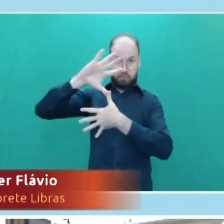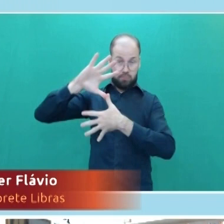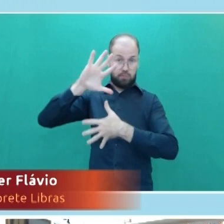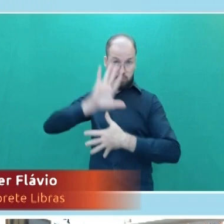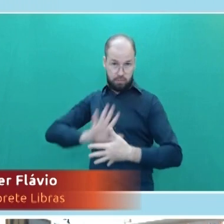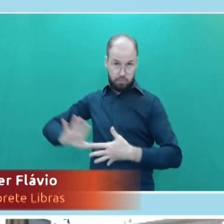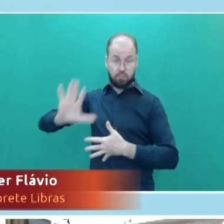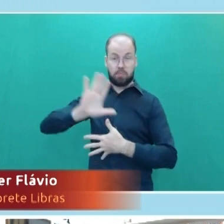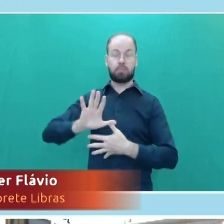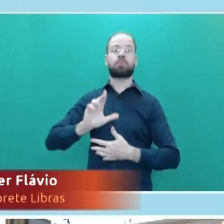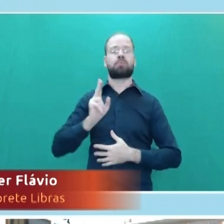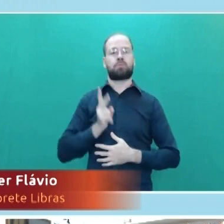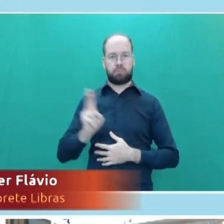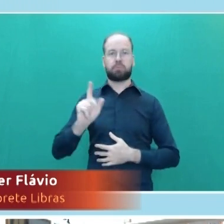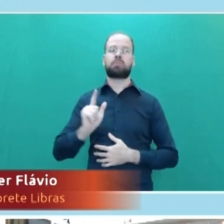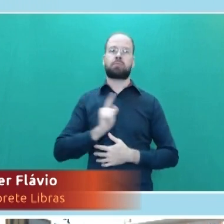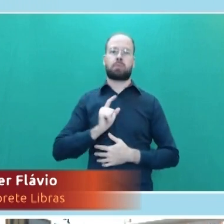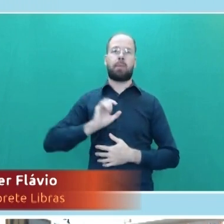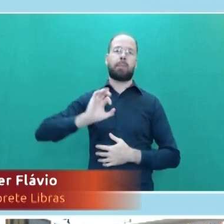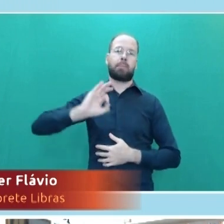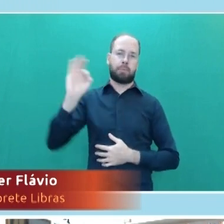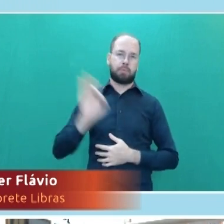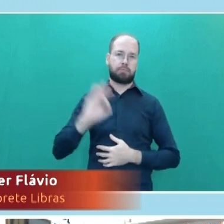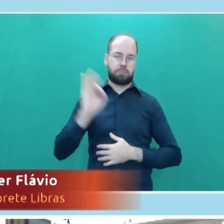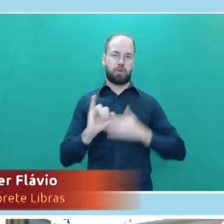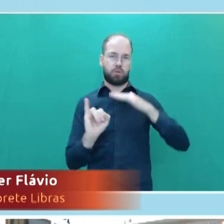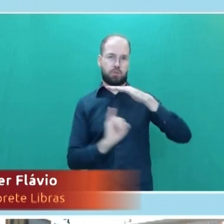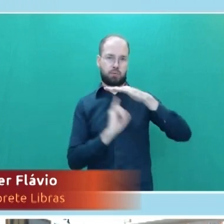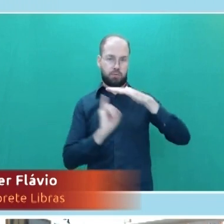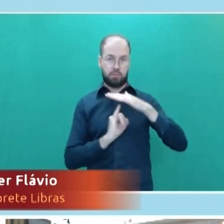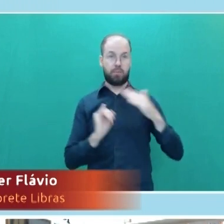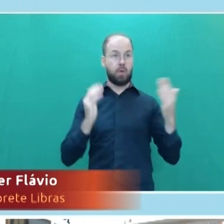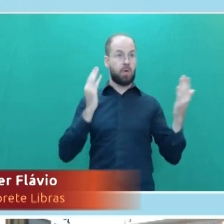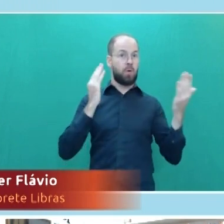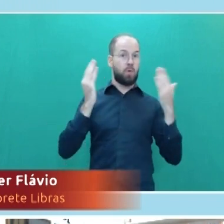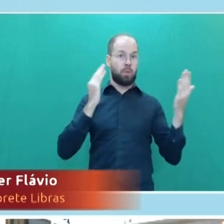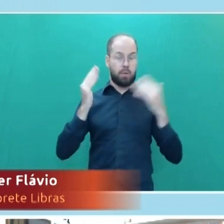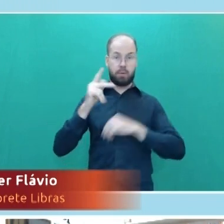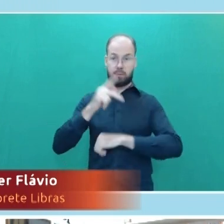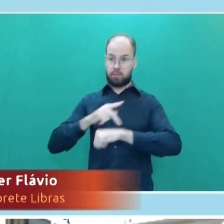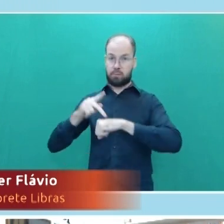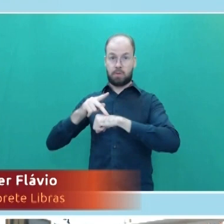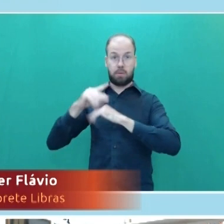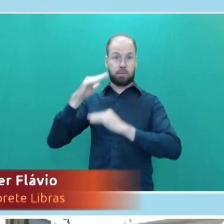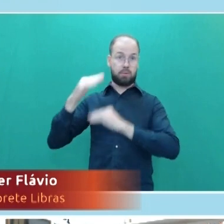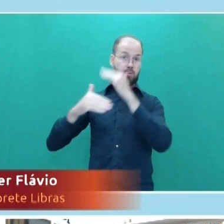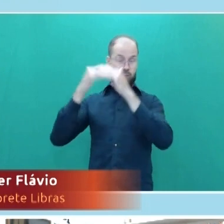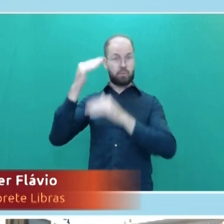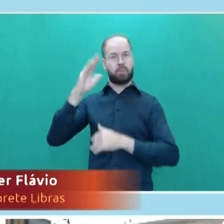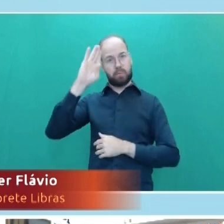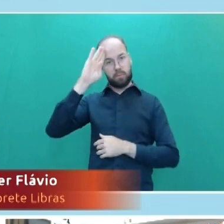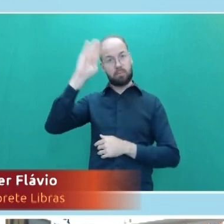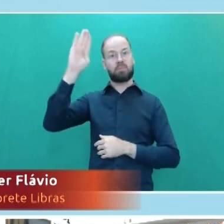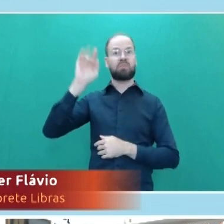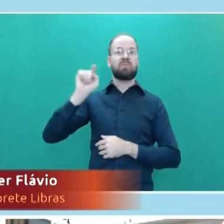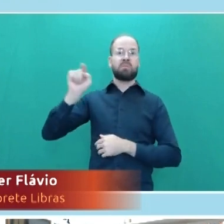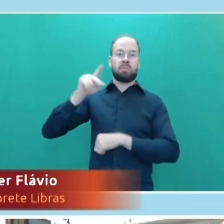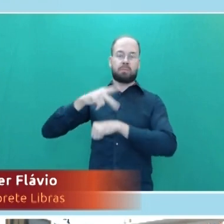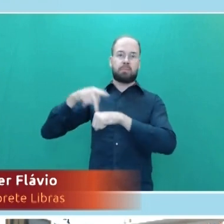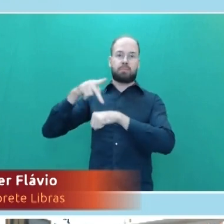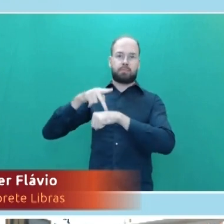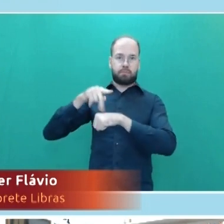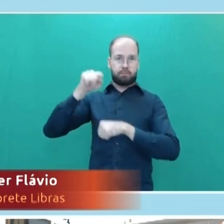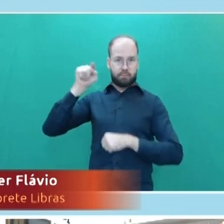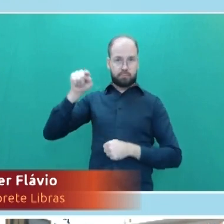taxa de informalidade. Quando a gente compara com os países considerados desenvolvidos, especialmente os países